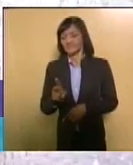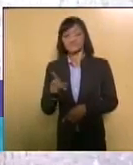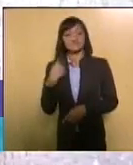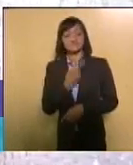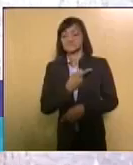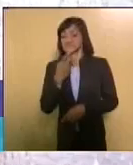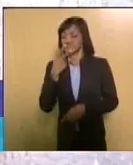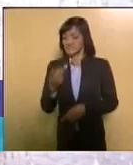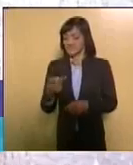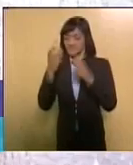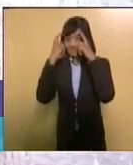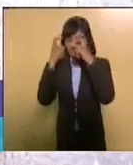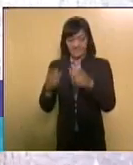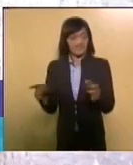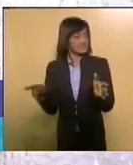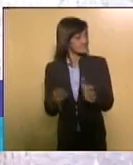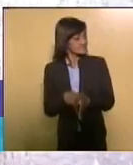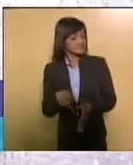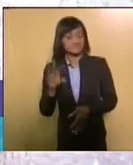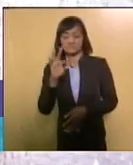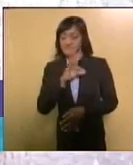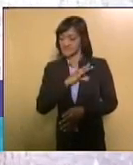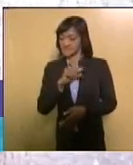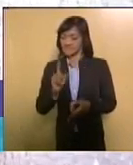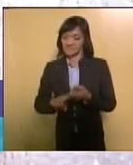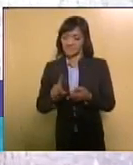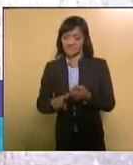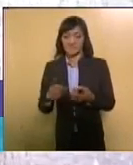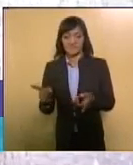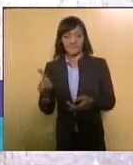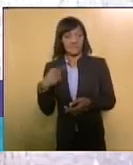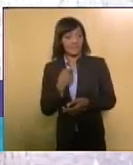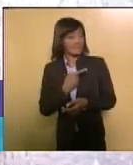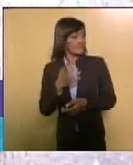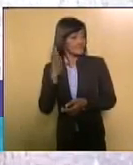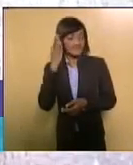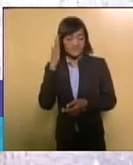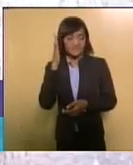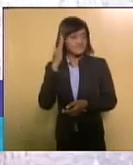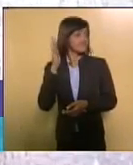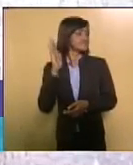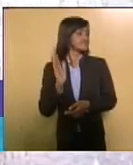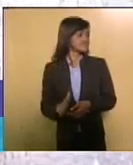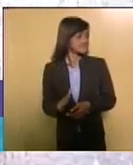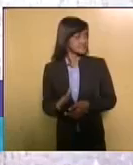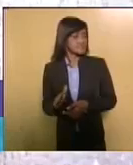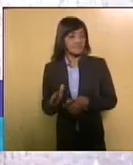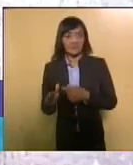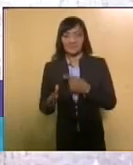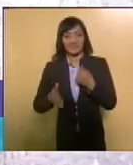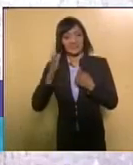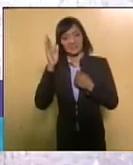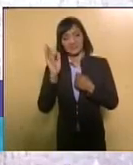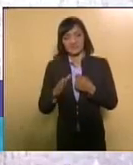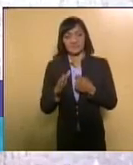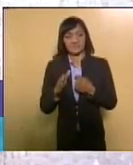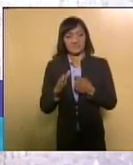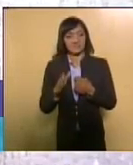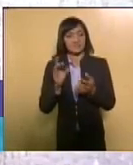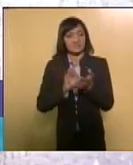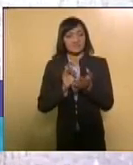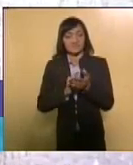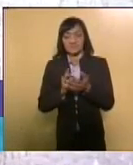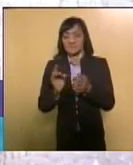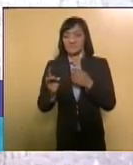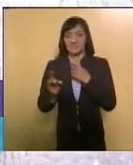violência policial e quando a gente fala da vitimização policial a gente também tem que entender que boa parte desses casos Elas são